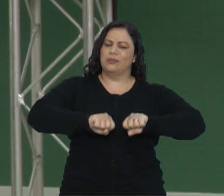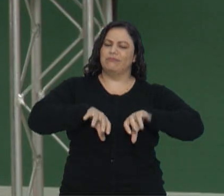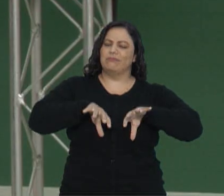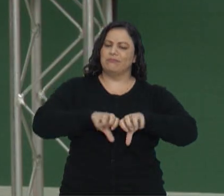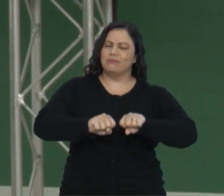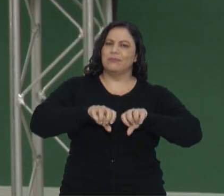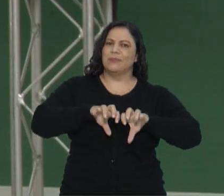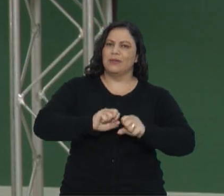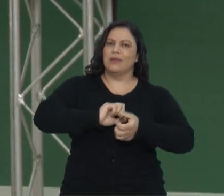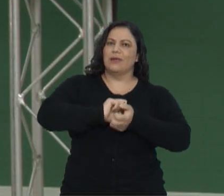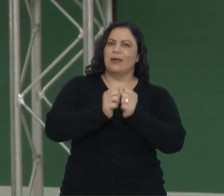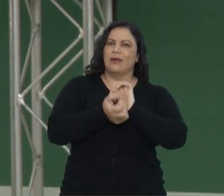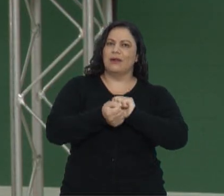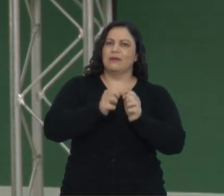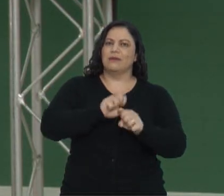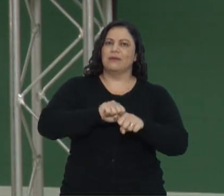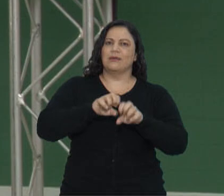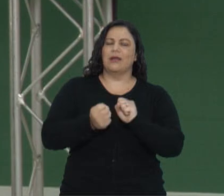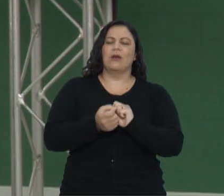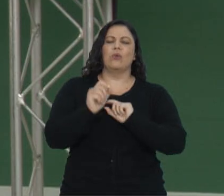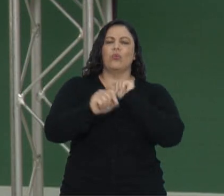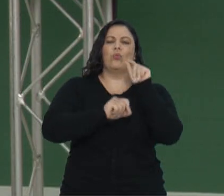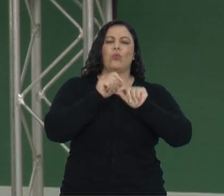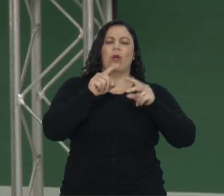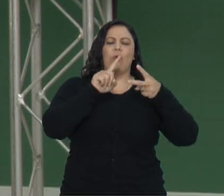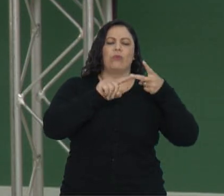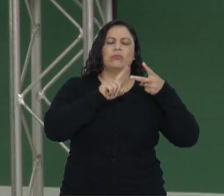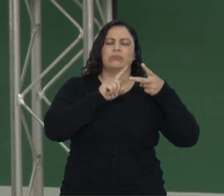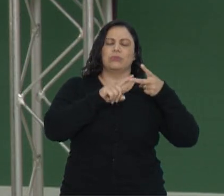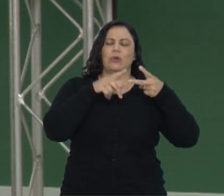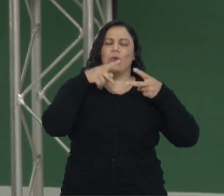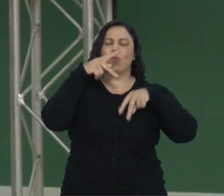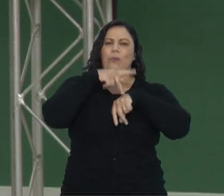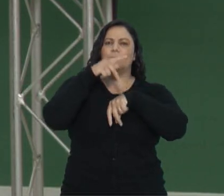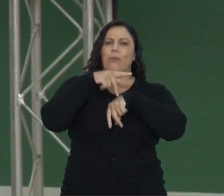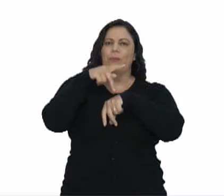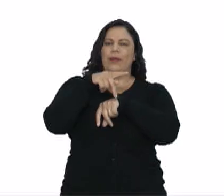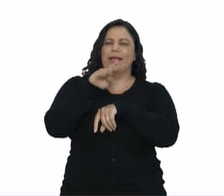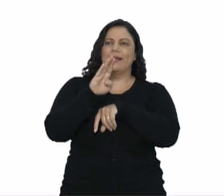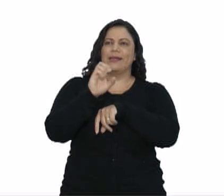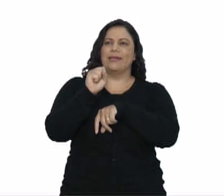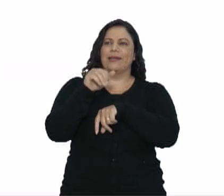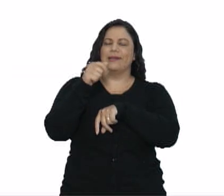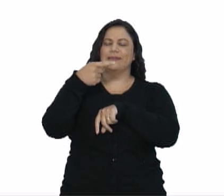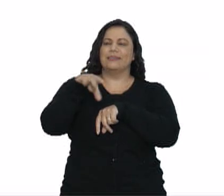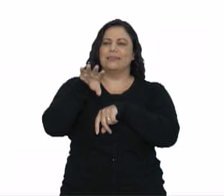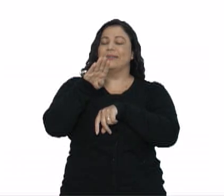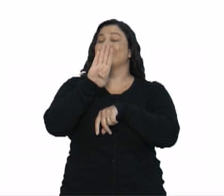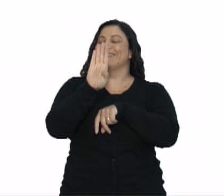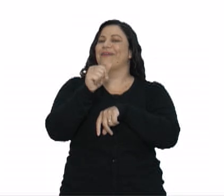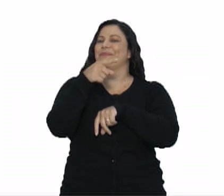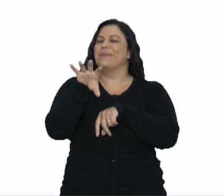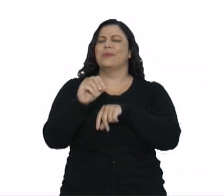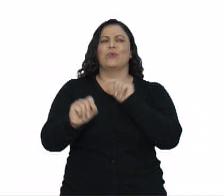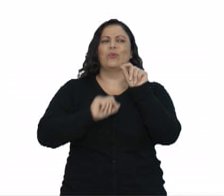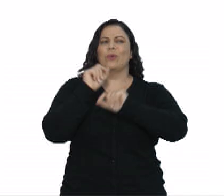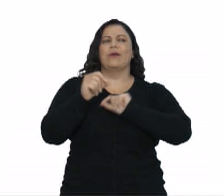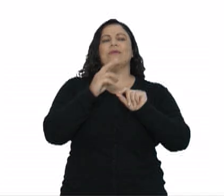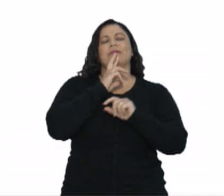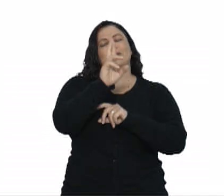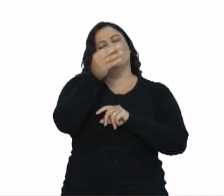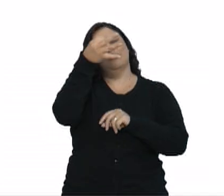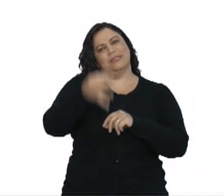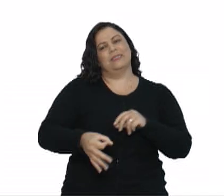lembra? Ou de pedra-sabão. Lógico, pedra-sabão, acabei de mostrar uma de barro cozido, né?